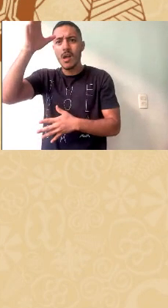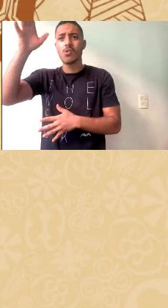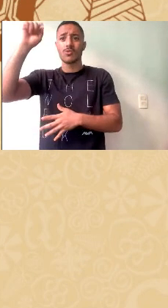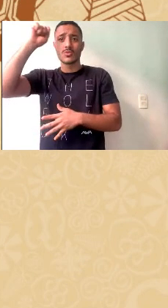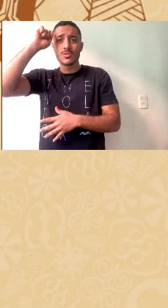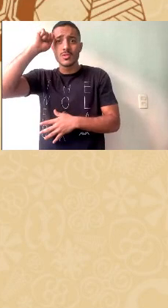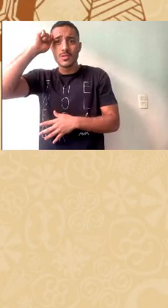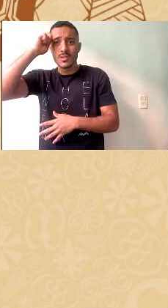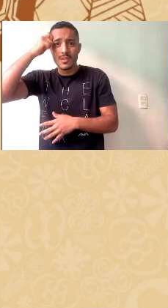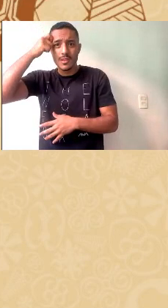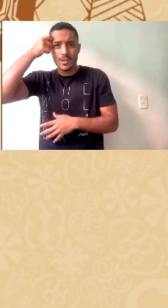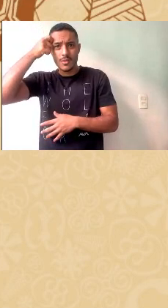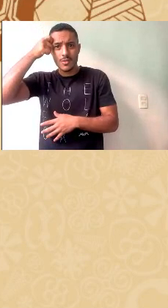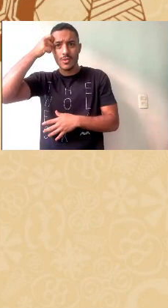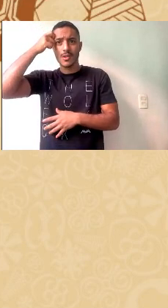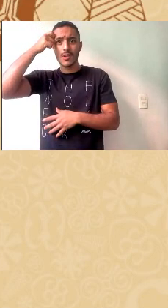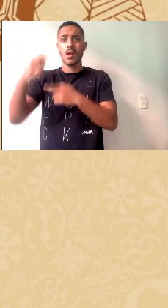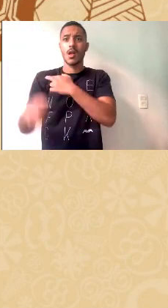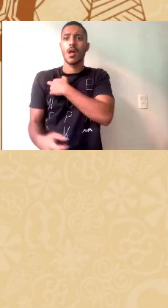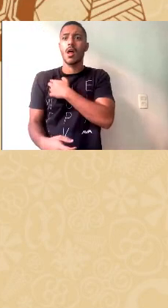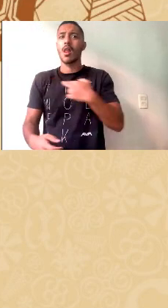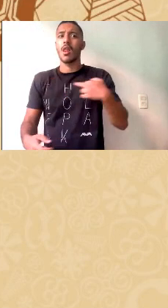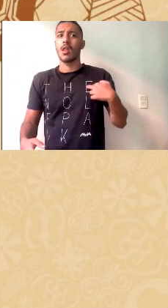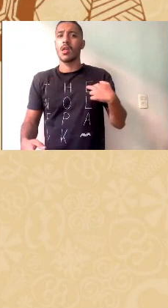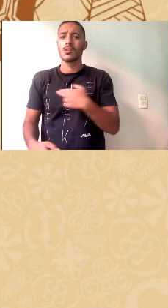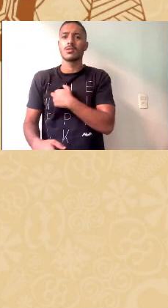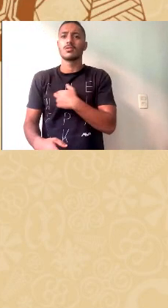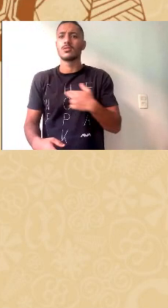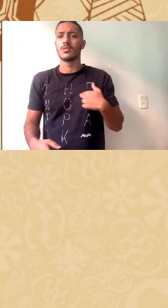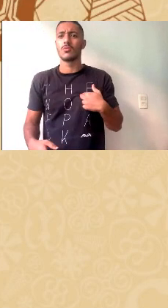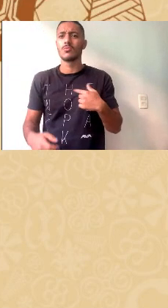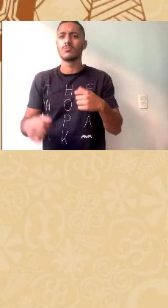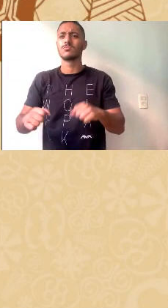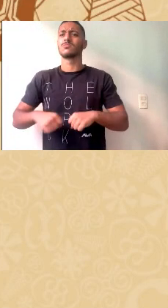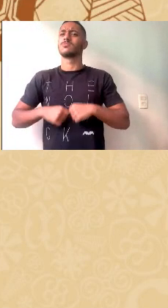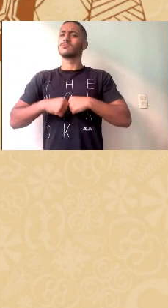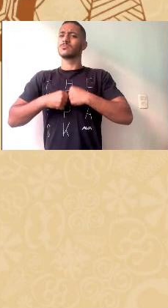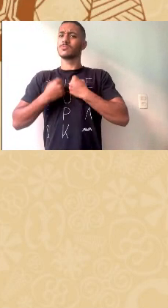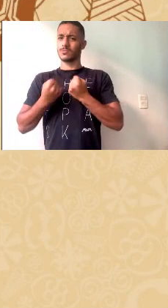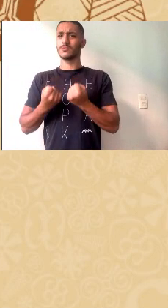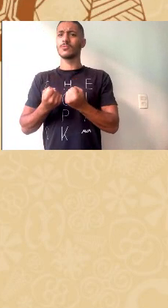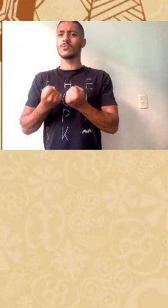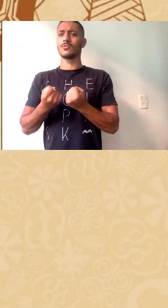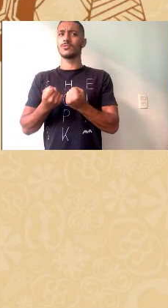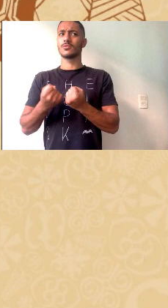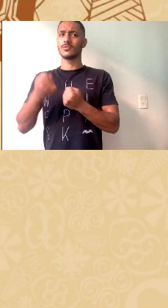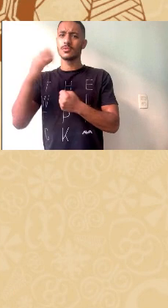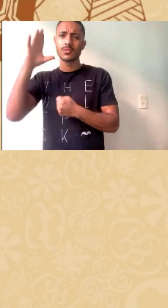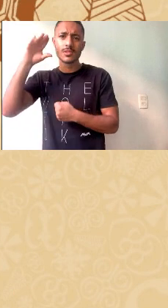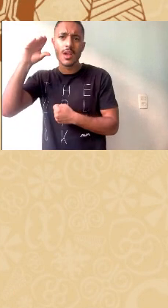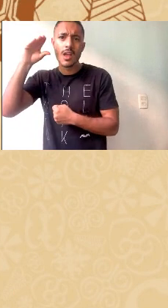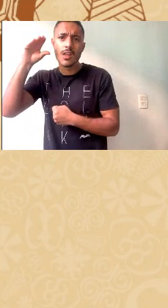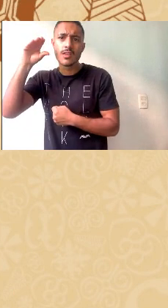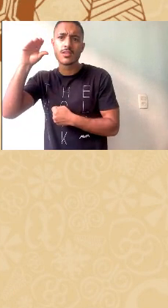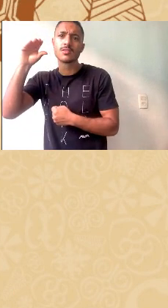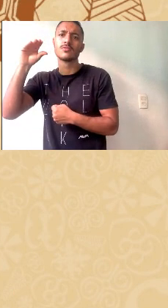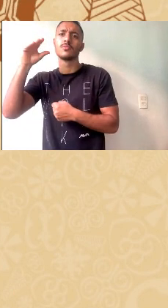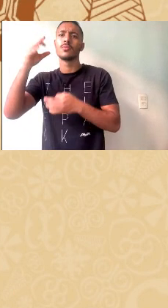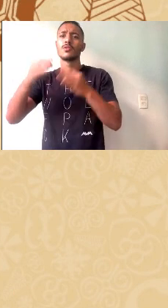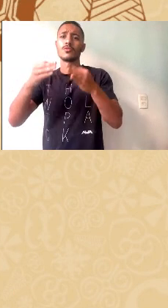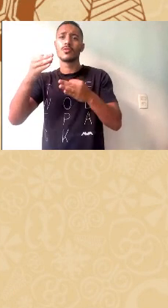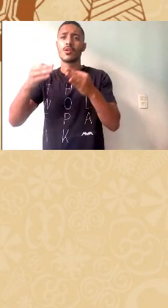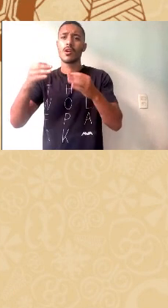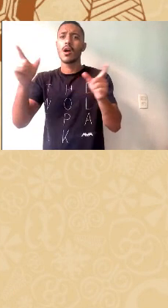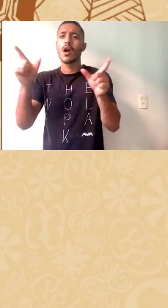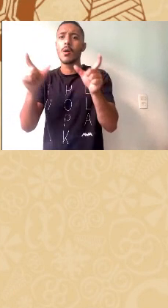né, teve um esforço, né, científico, né, de justificar a inferioridade da população negra, o que,